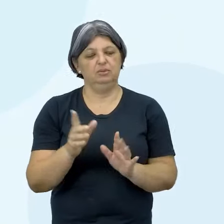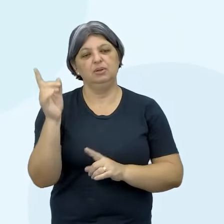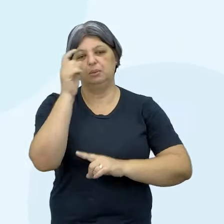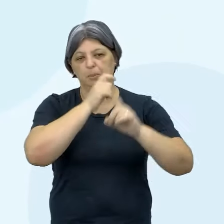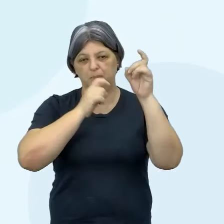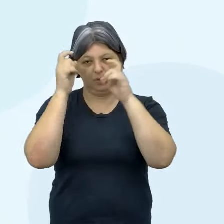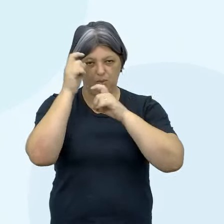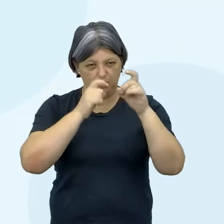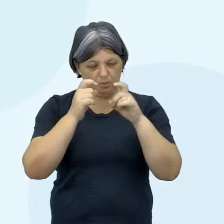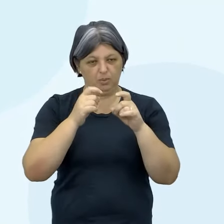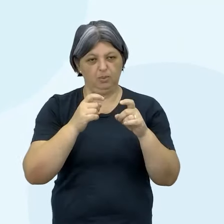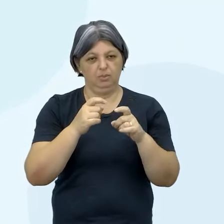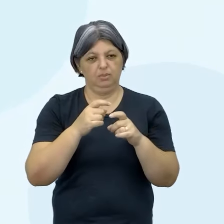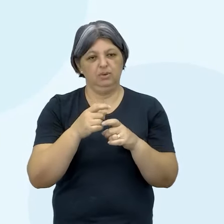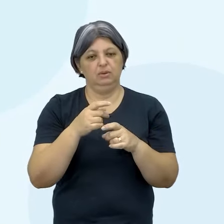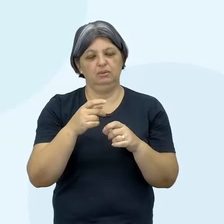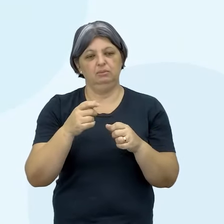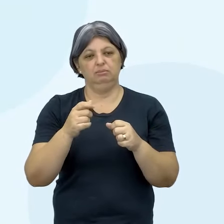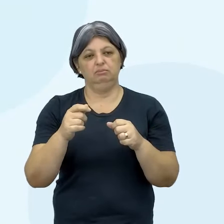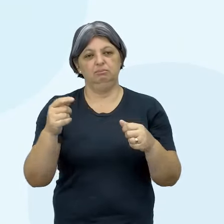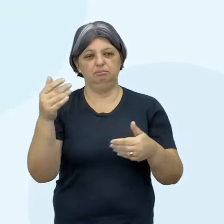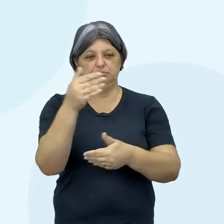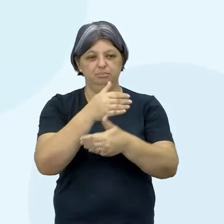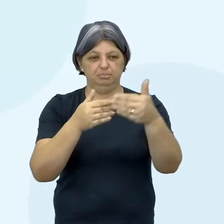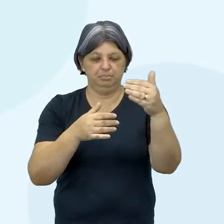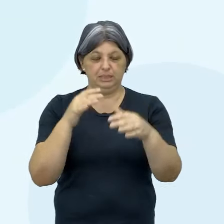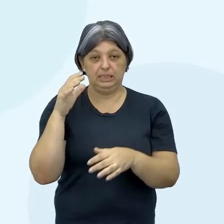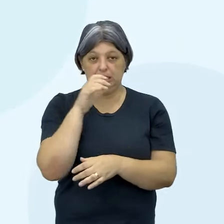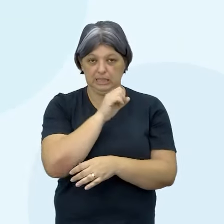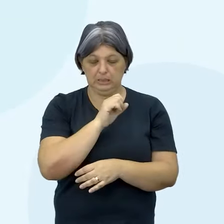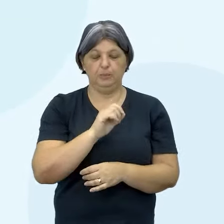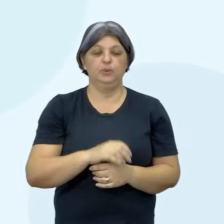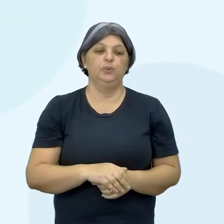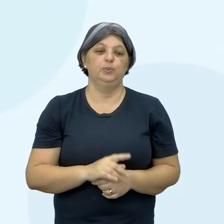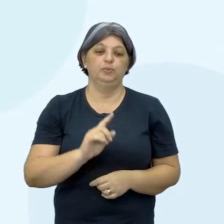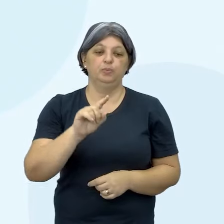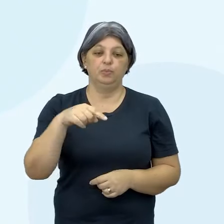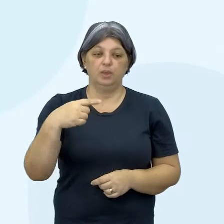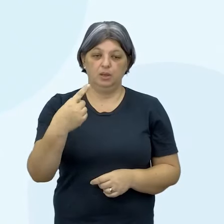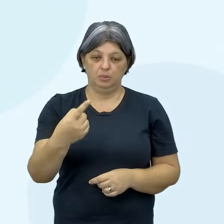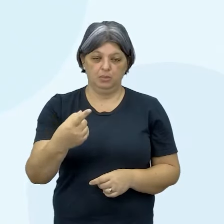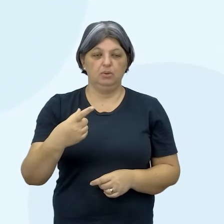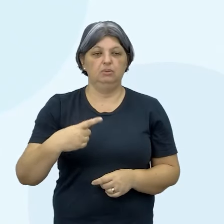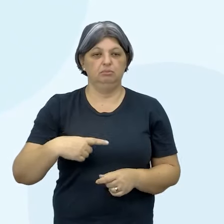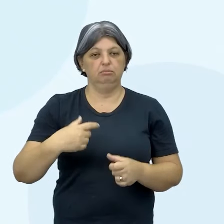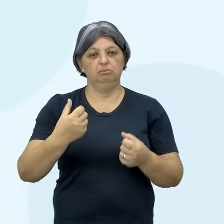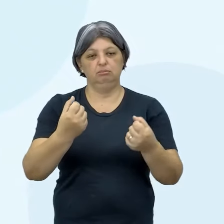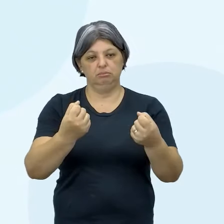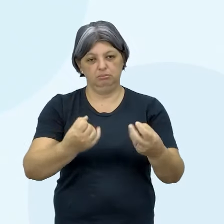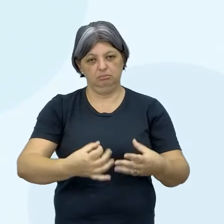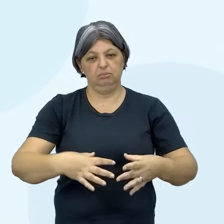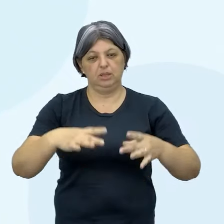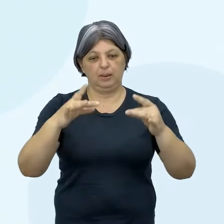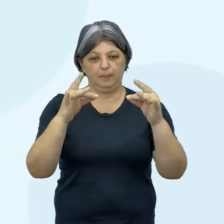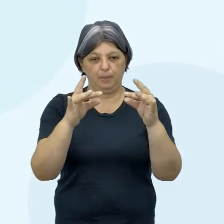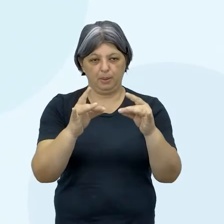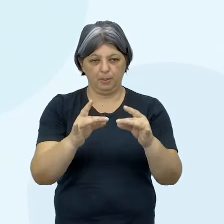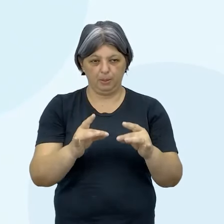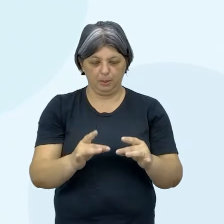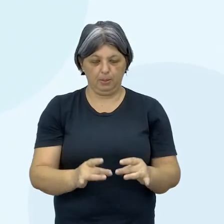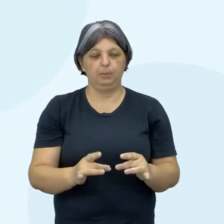passou aí bem rapidinho esse slide, mas a gente vai destrinchar item por item de